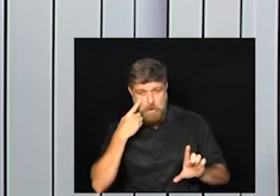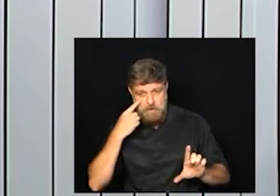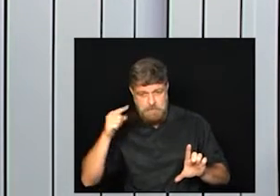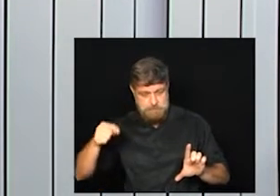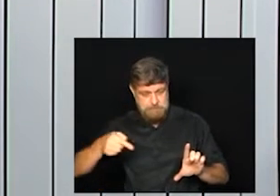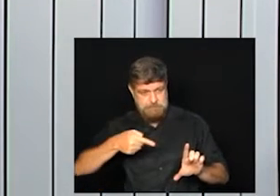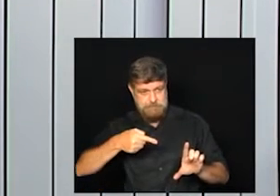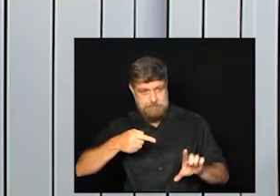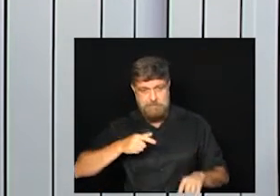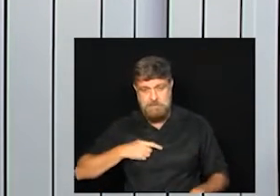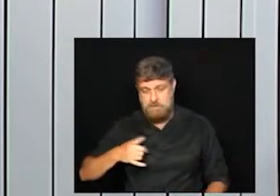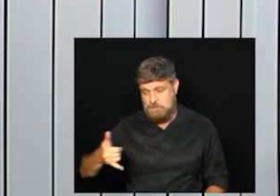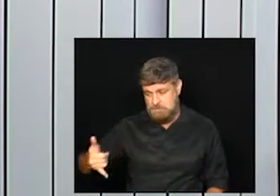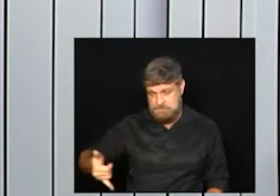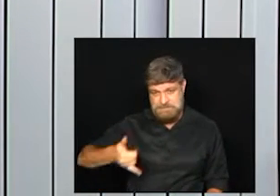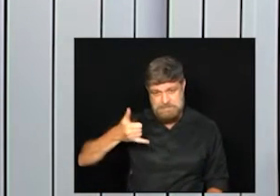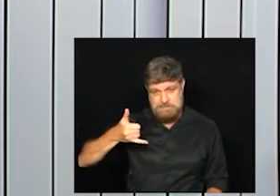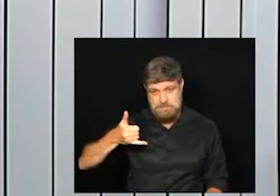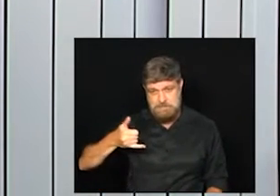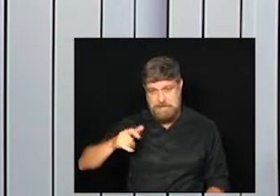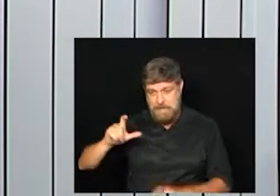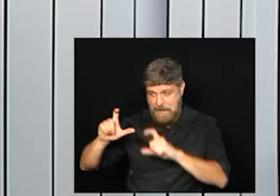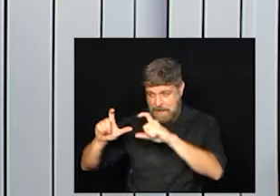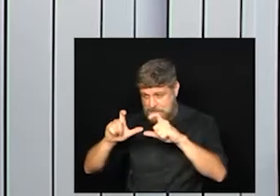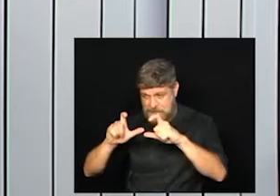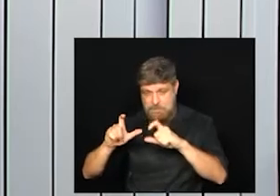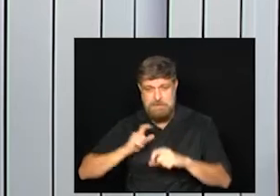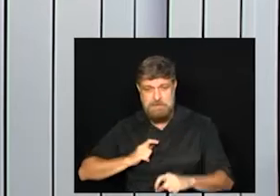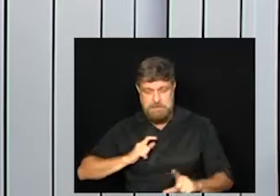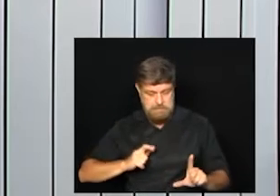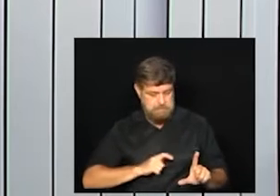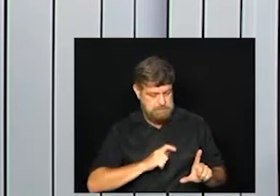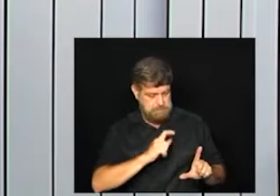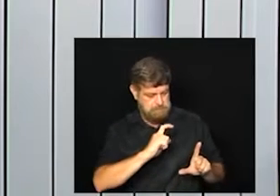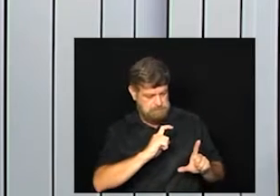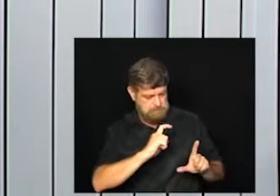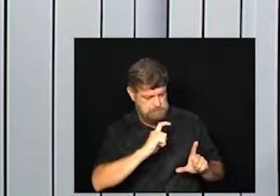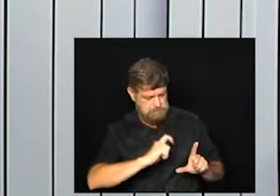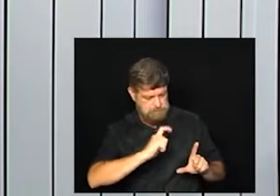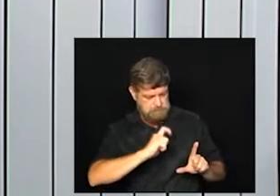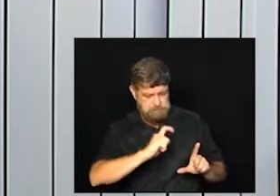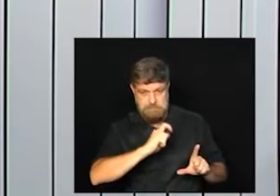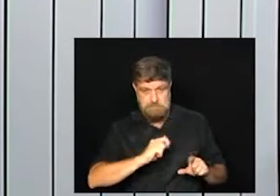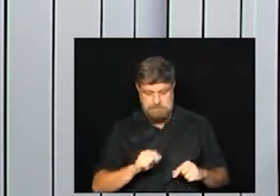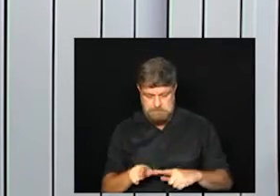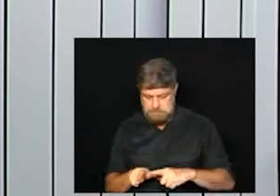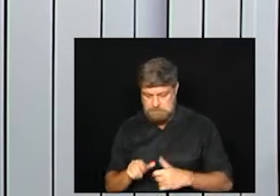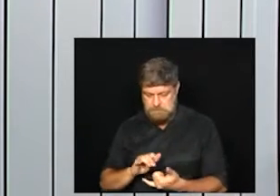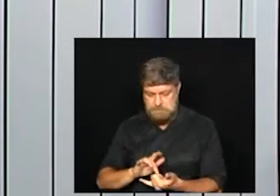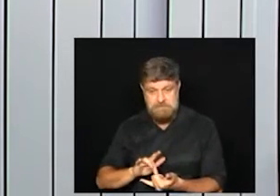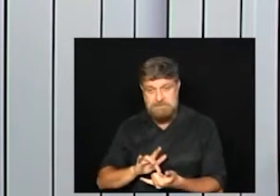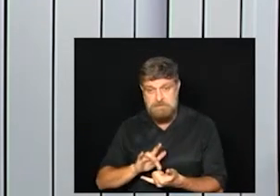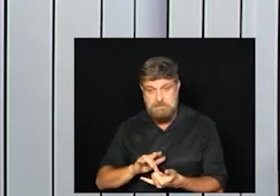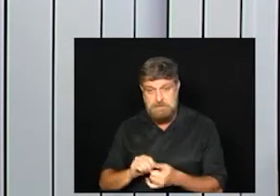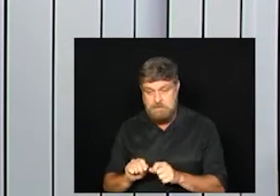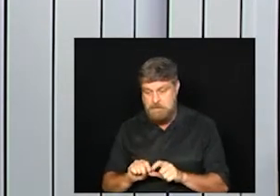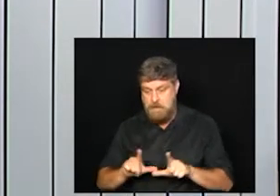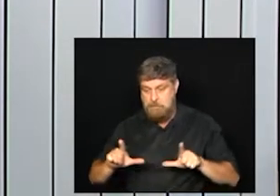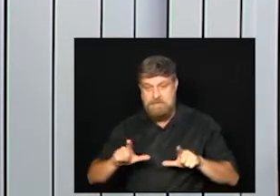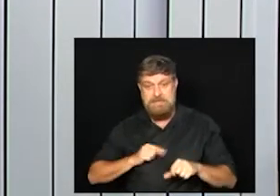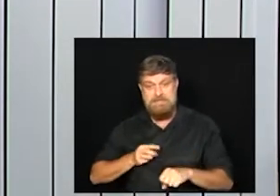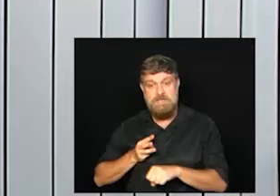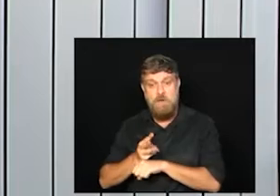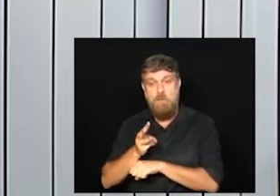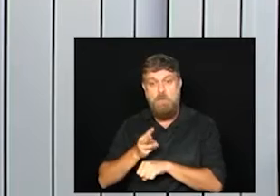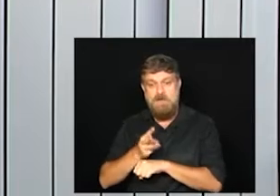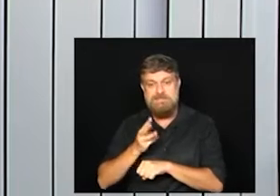aqui para ele, pega o seu celular, abre a câmera. É só apontar aqui para este QR Code e já aparece na tela do seu celular o WhatsApp